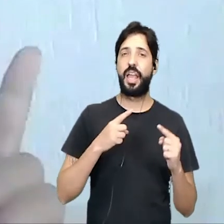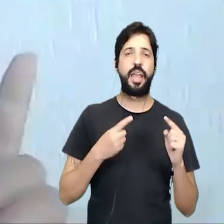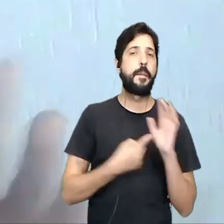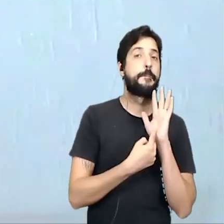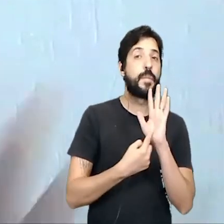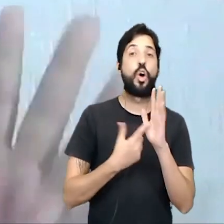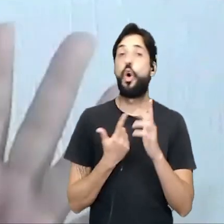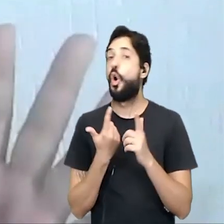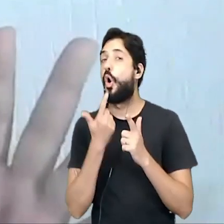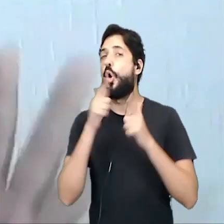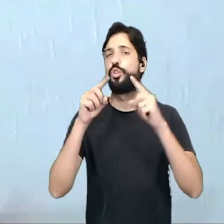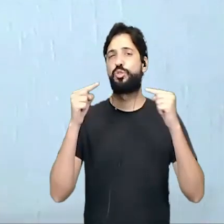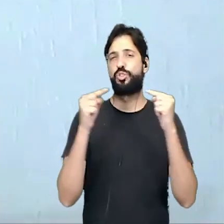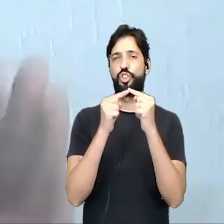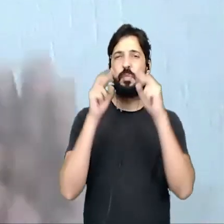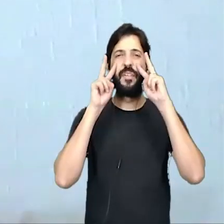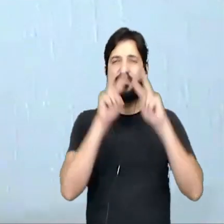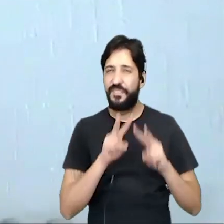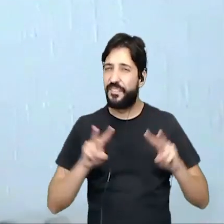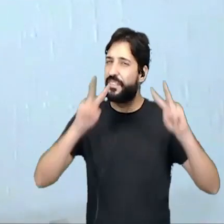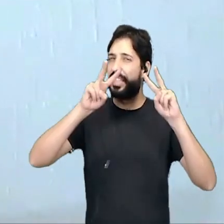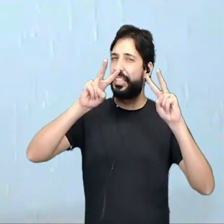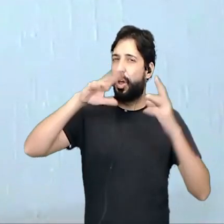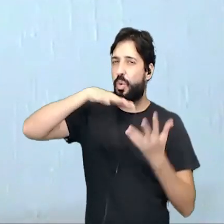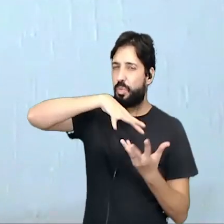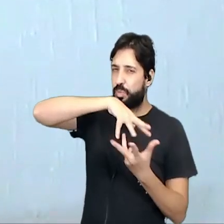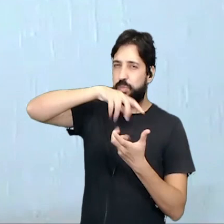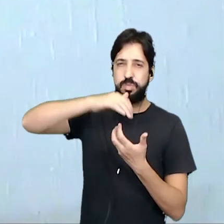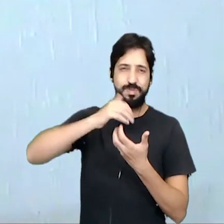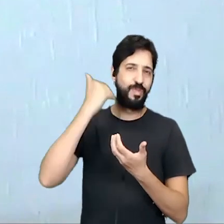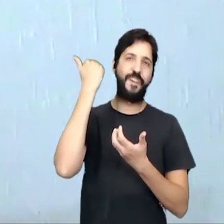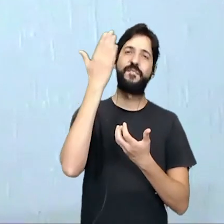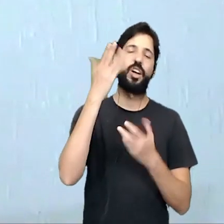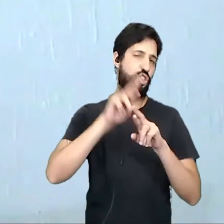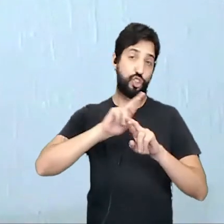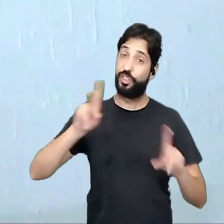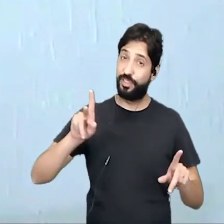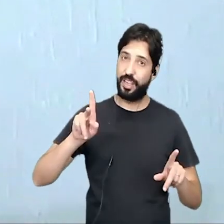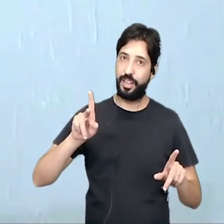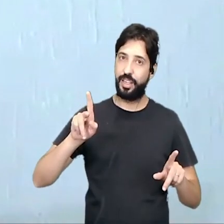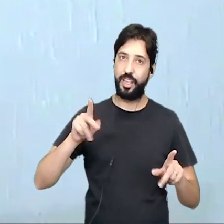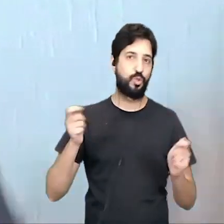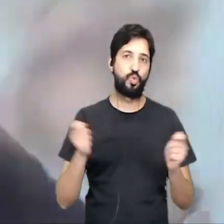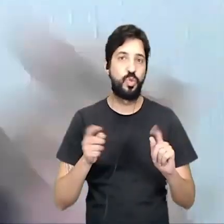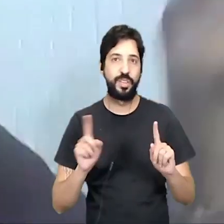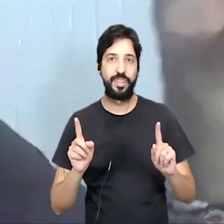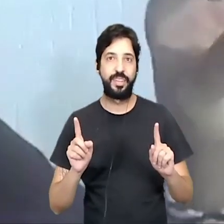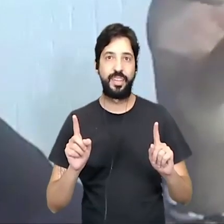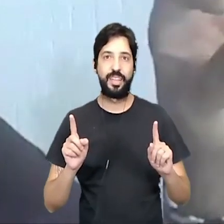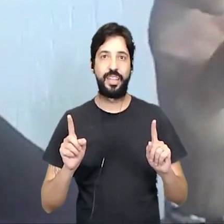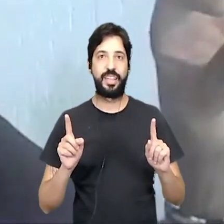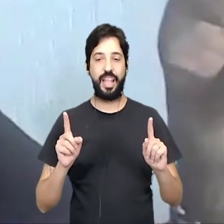outras perspectivas de mundo, outras cosmovisões. Então, não dá para você ficar interpretando uma manobra que